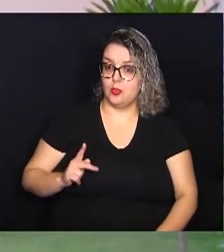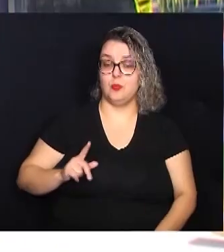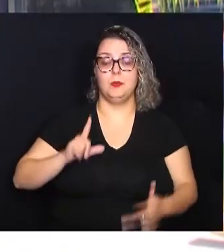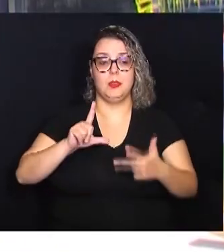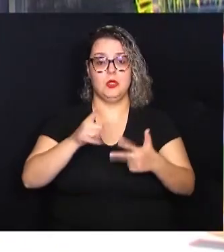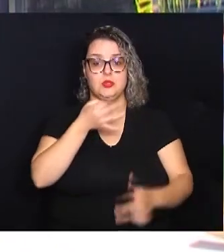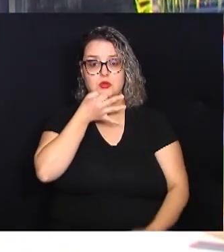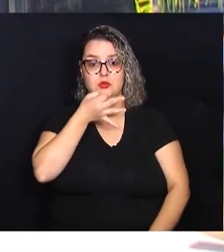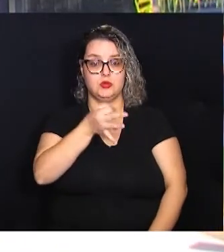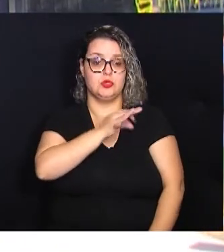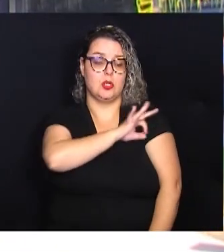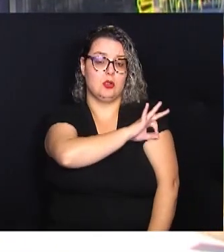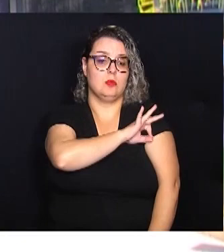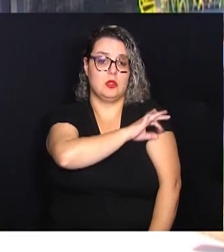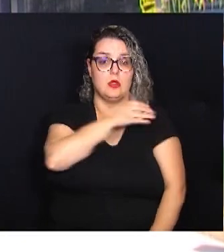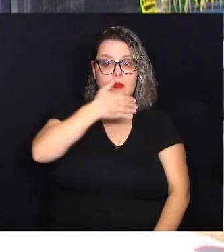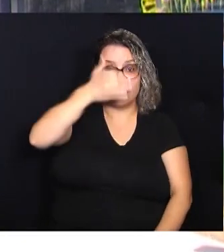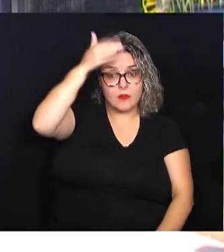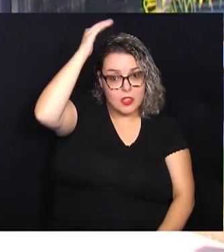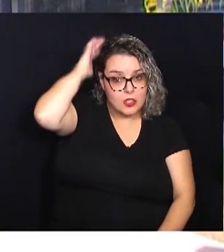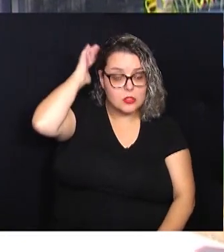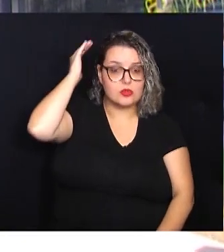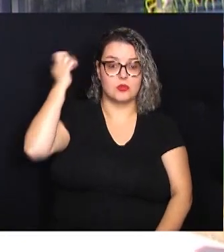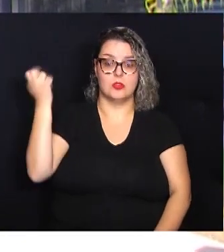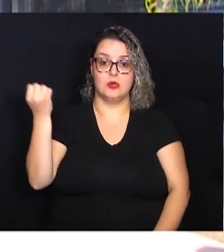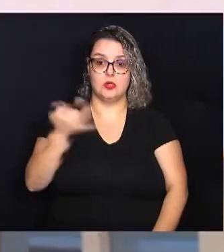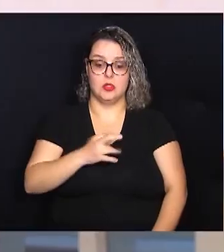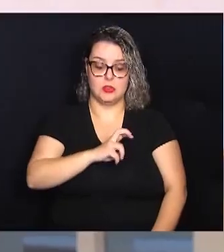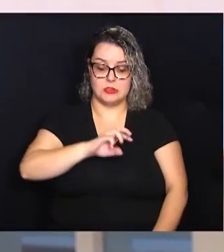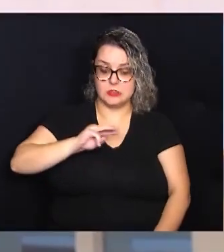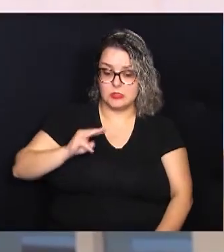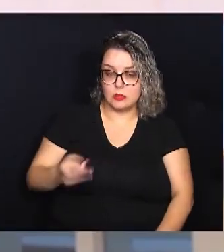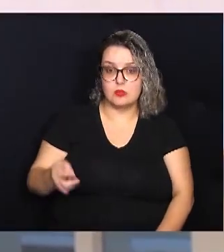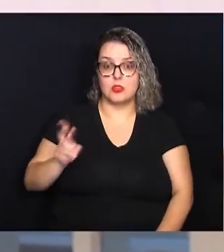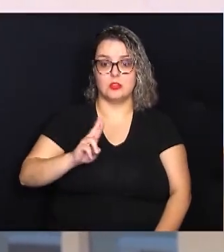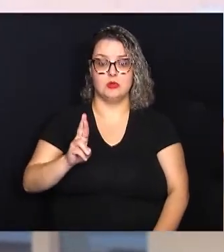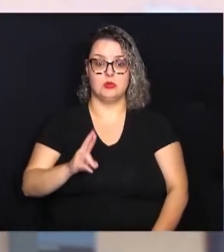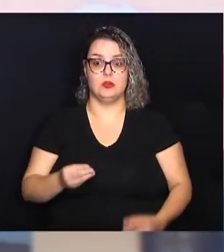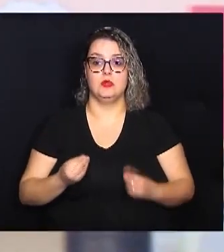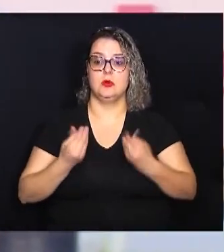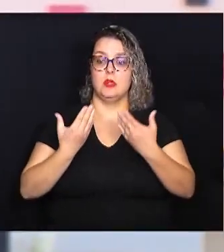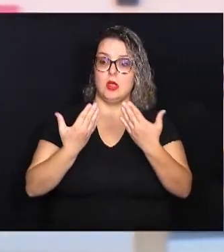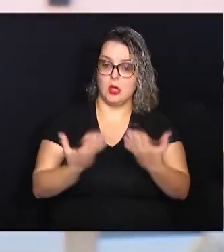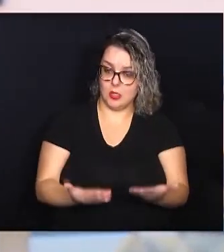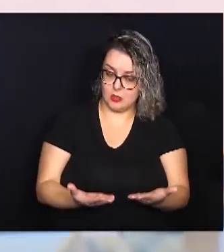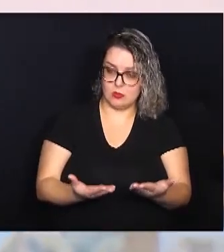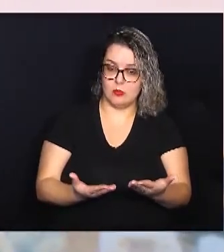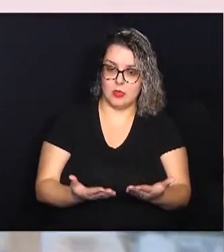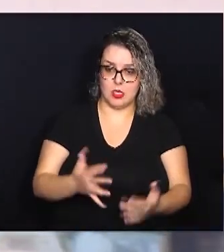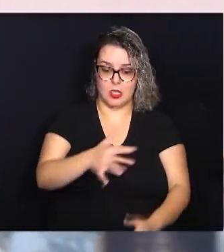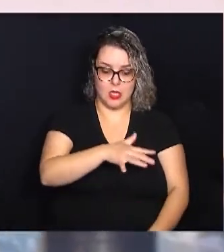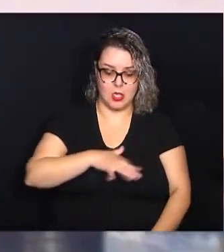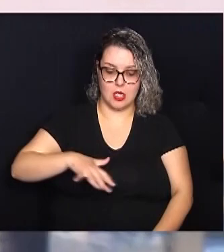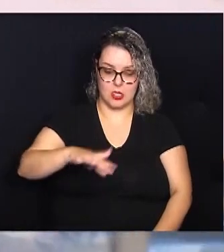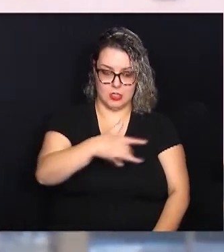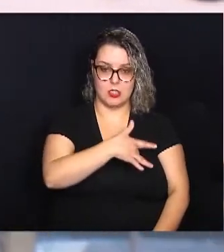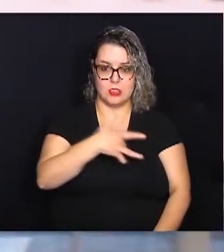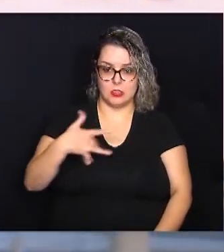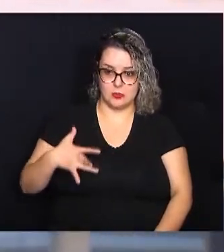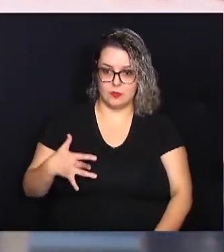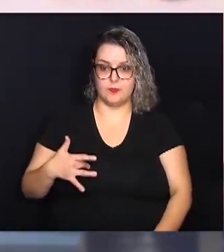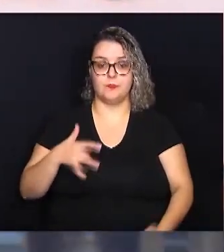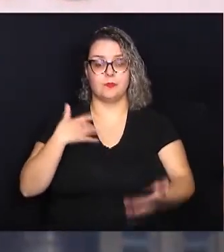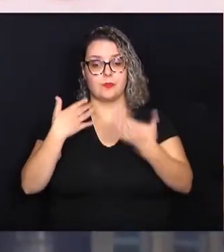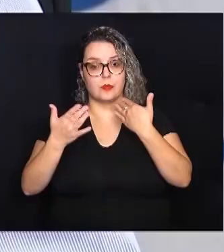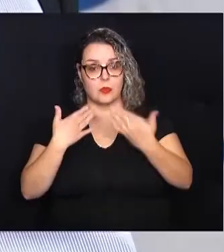sugere ao prefeito Dário Saad que a quantia de 5 milhões de reais seja destinada para a área da saúde. Numa conversa